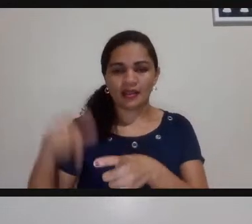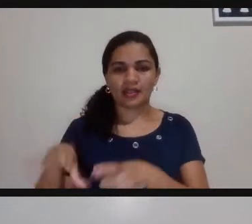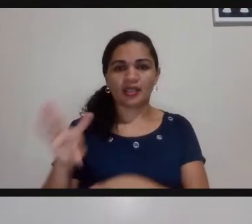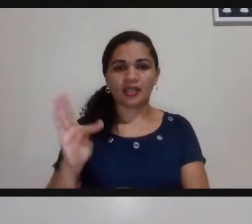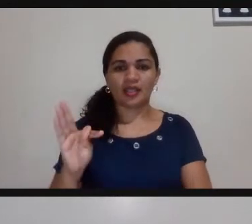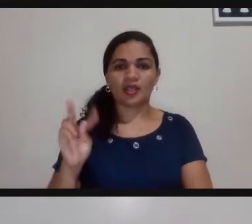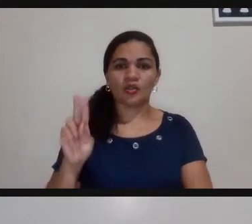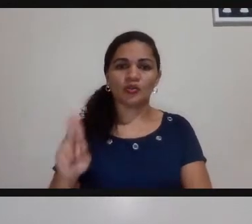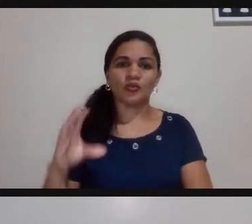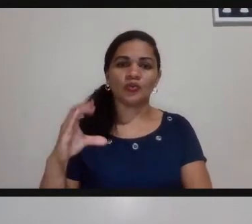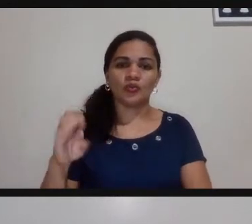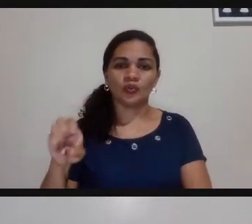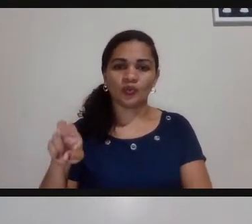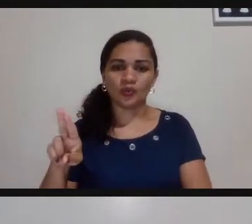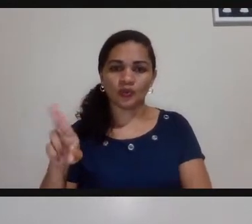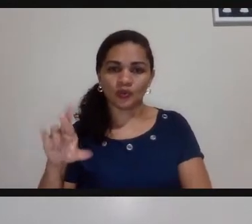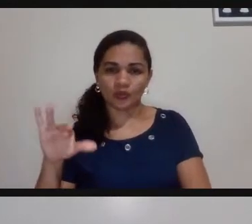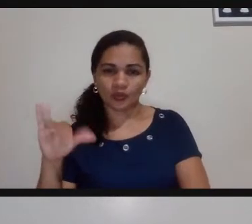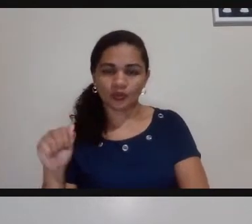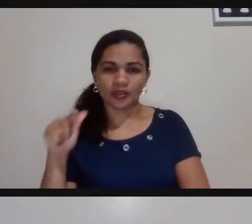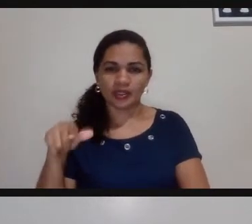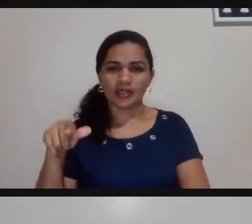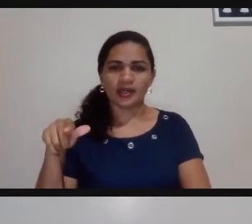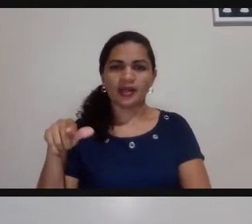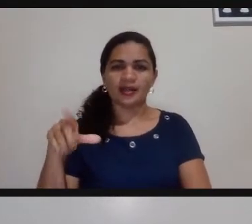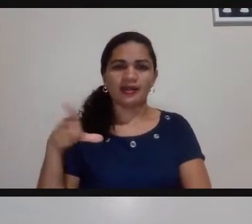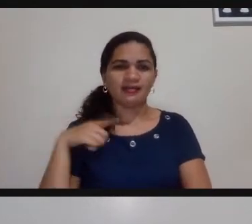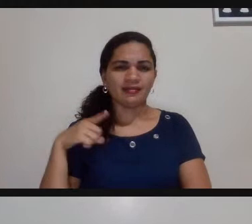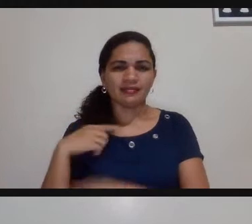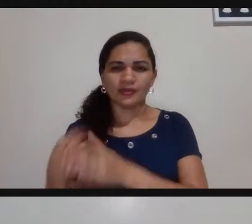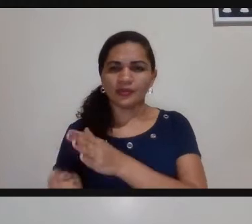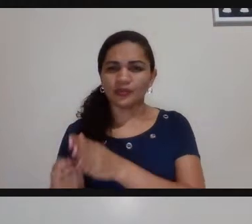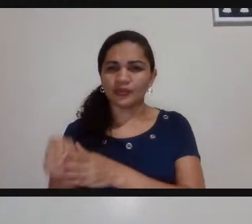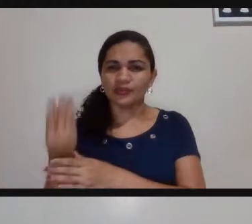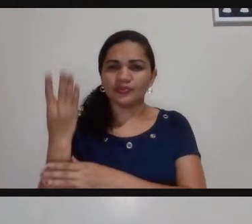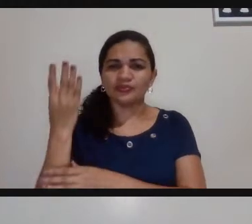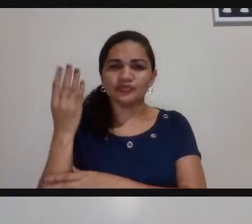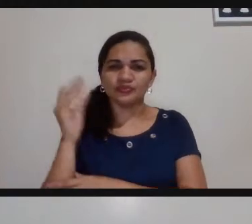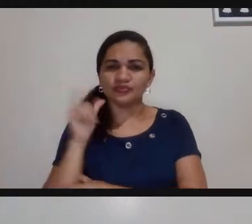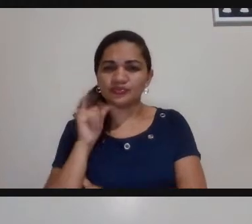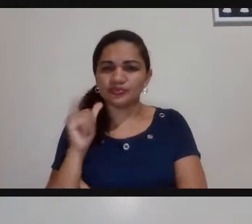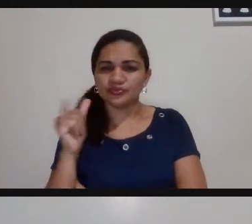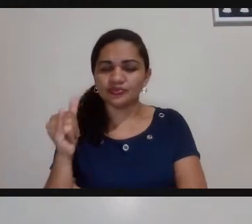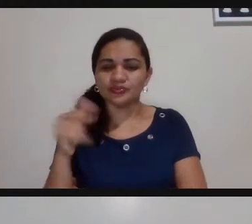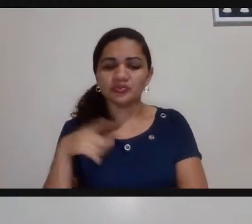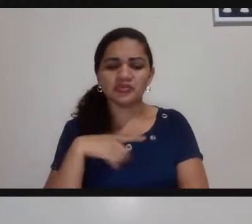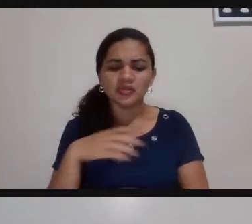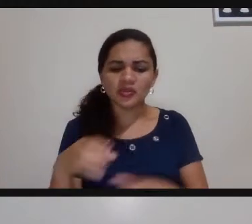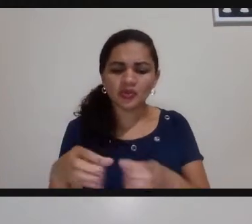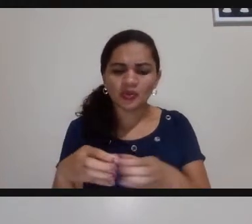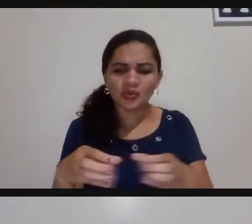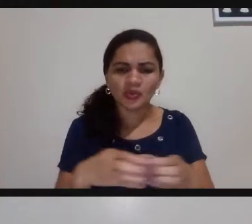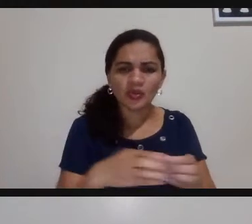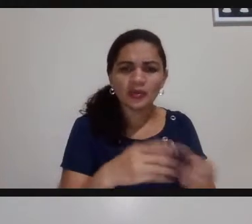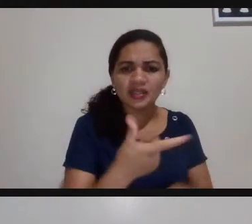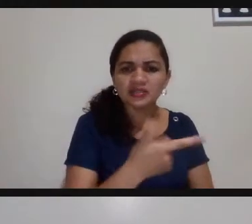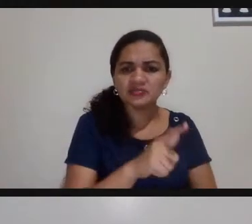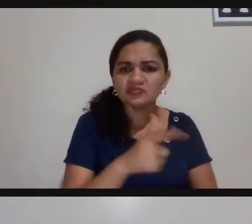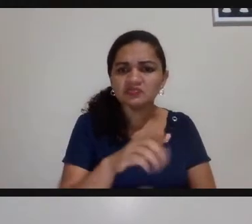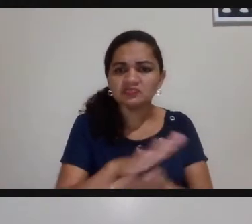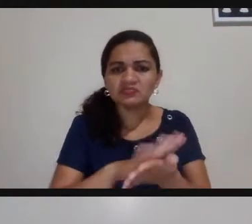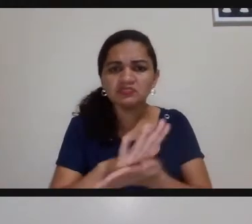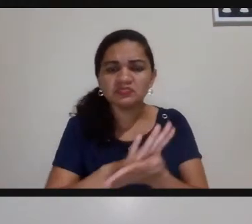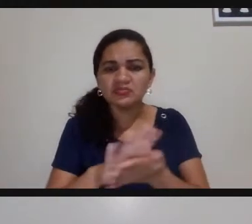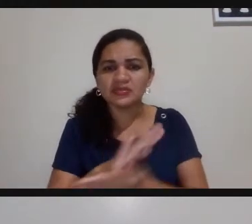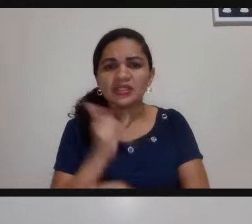sem por cento das turbinas ligadas e comunidades ali devemos ser engelétrica a gente mas como é que tudo é possível